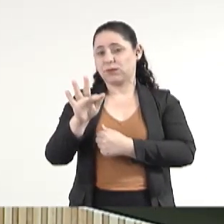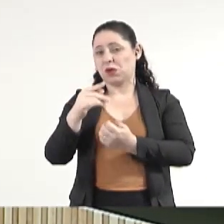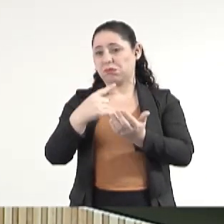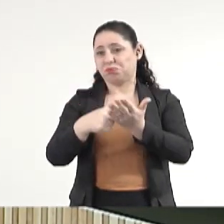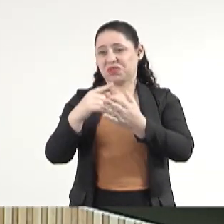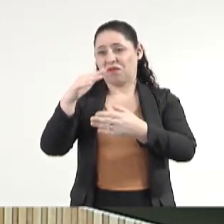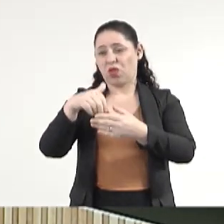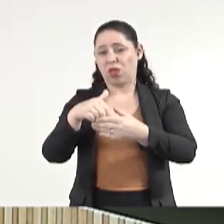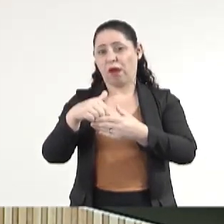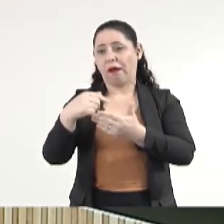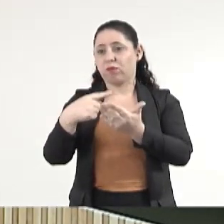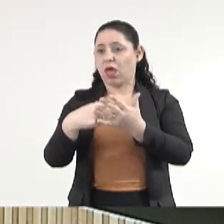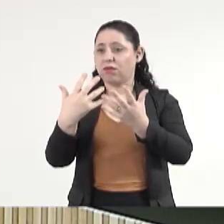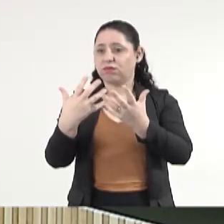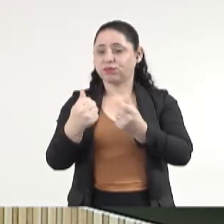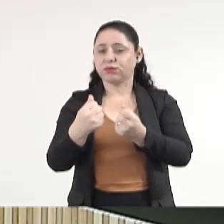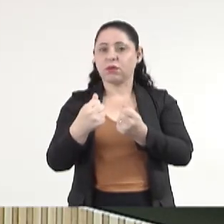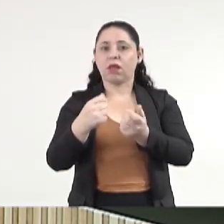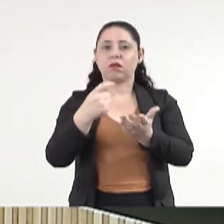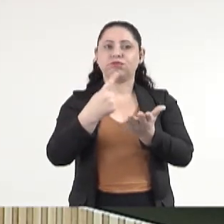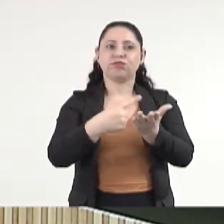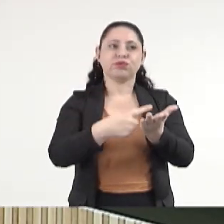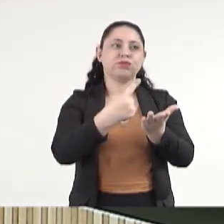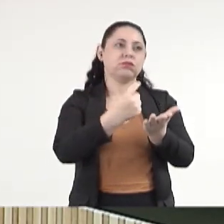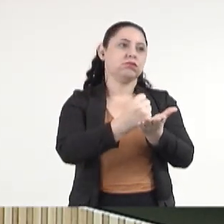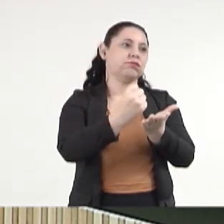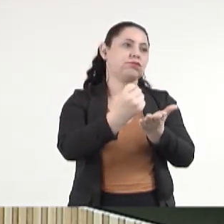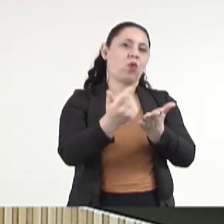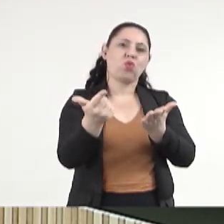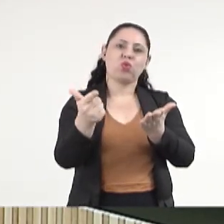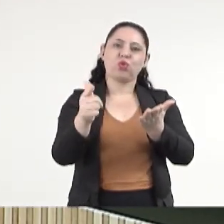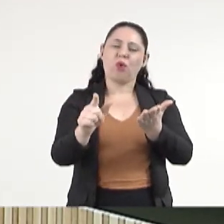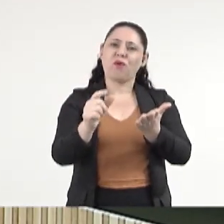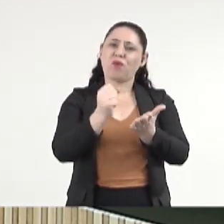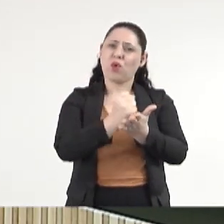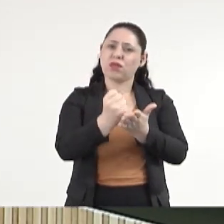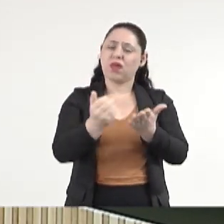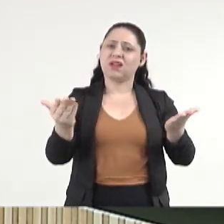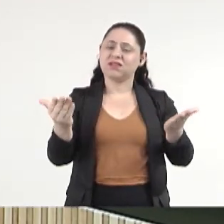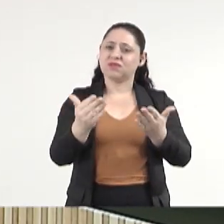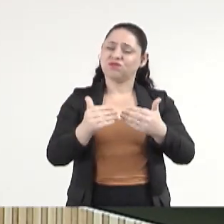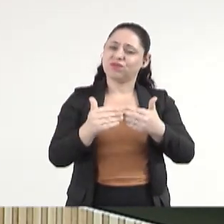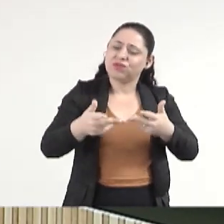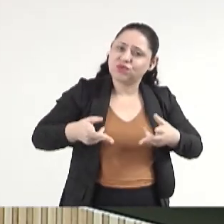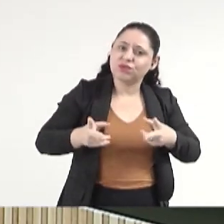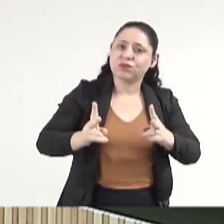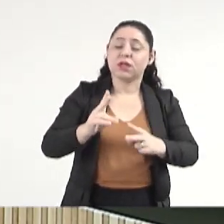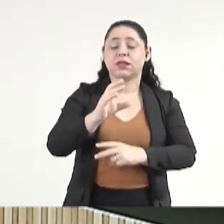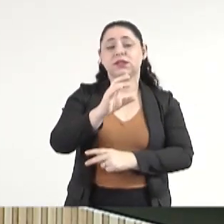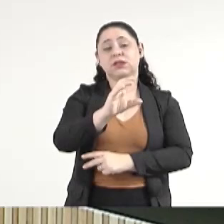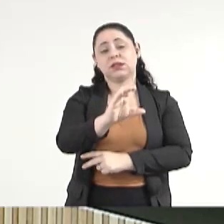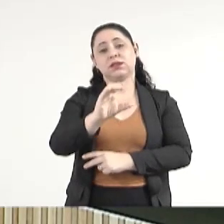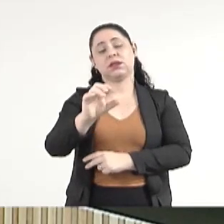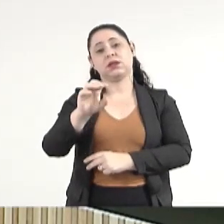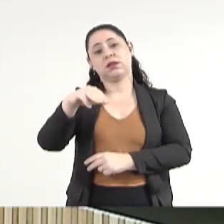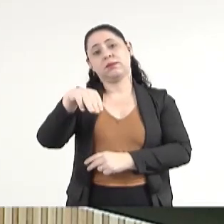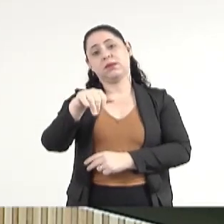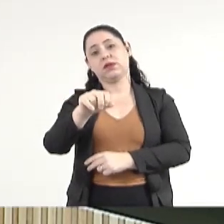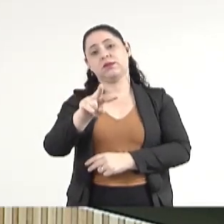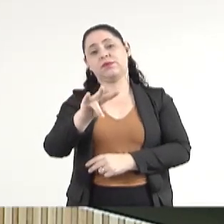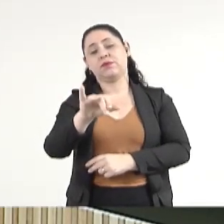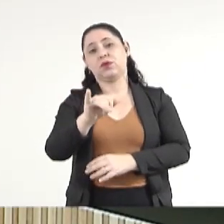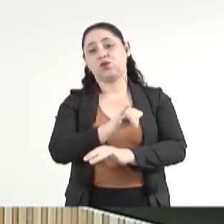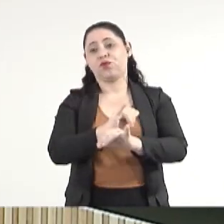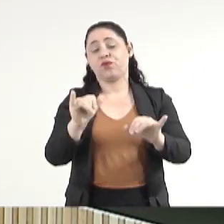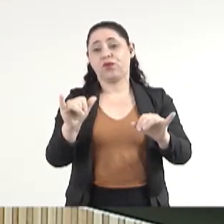de maneira favorável à repactuação do atual contrato com a CCR-MS Via. O